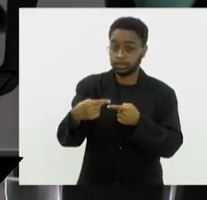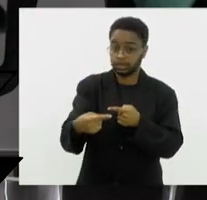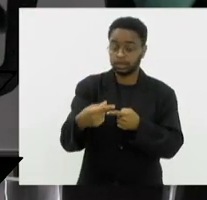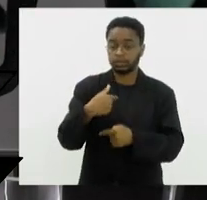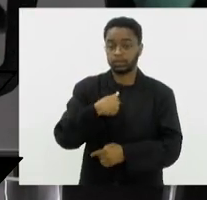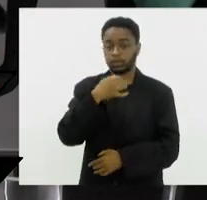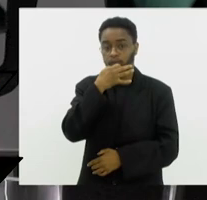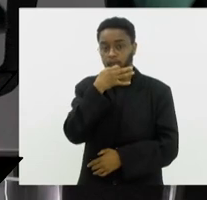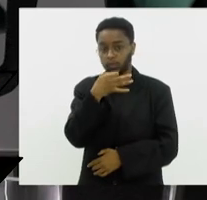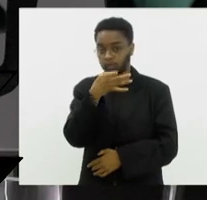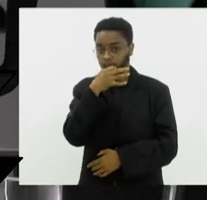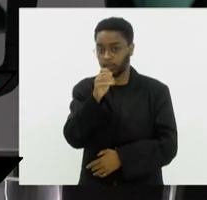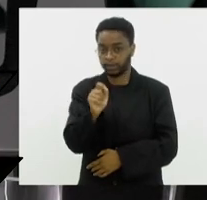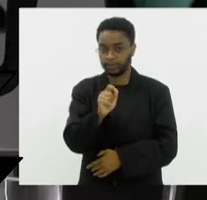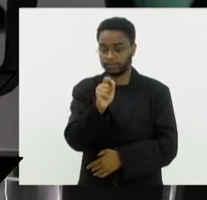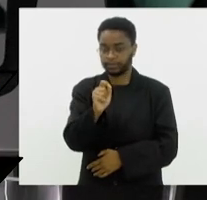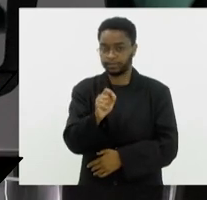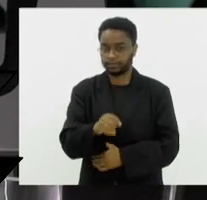arguí